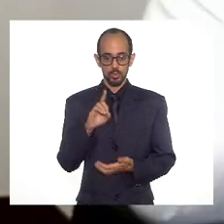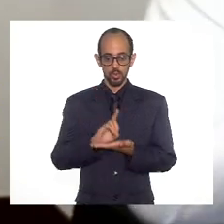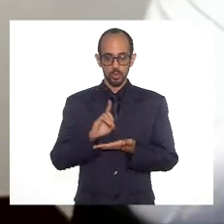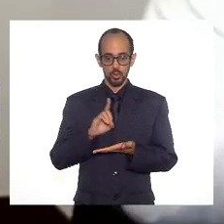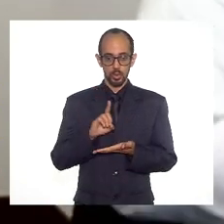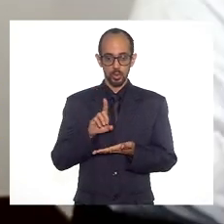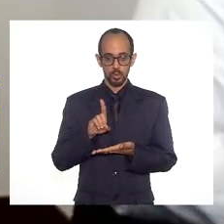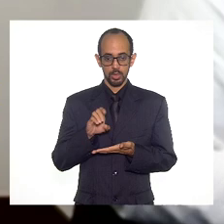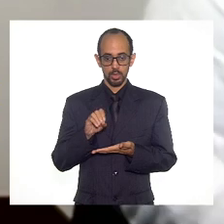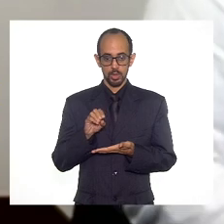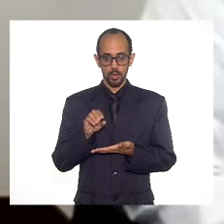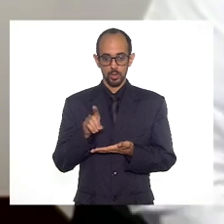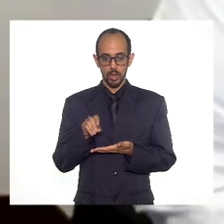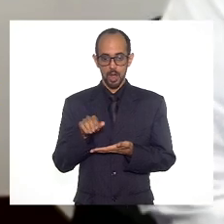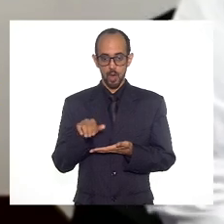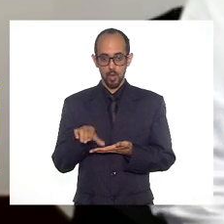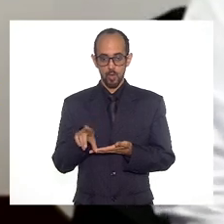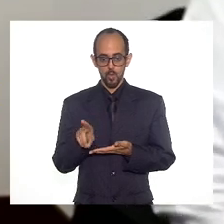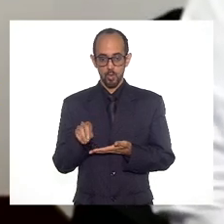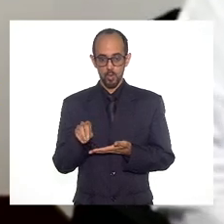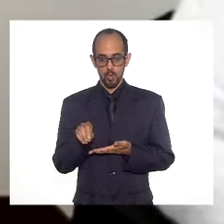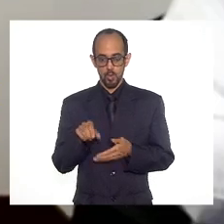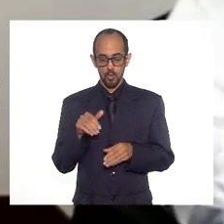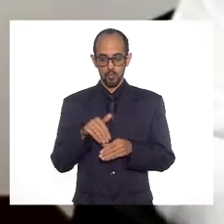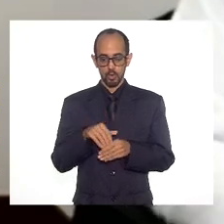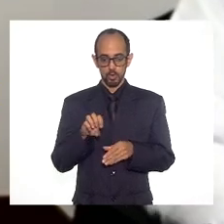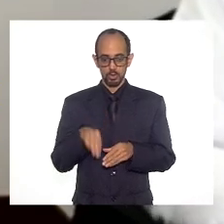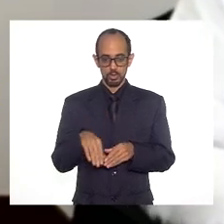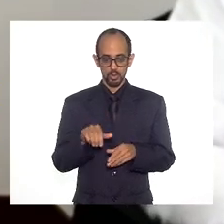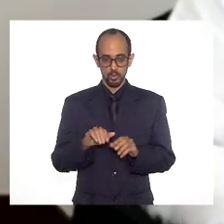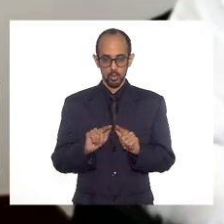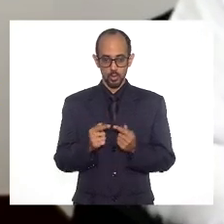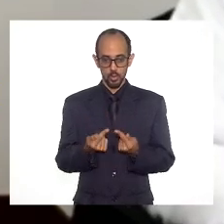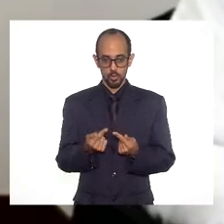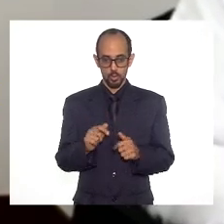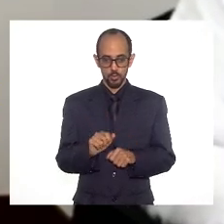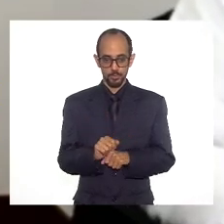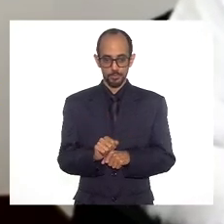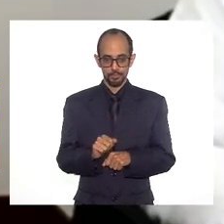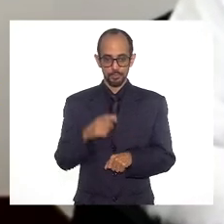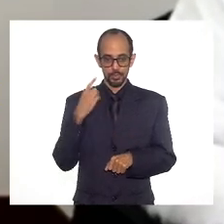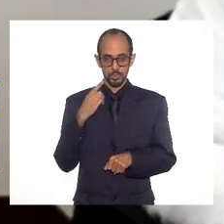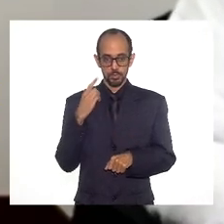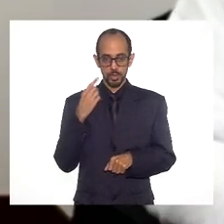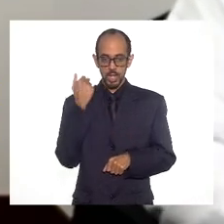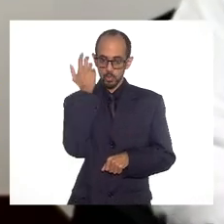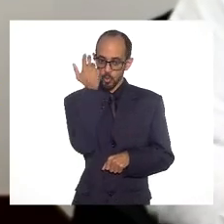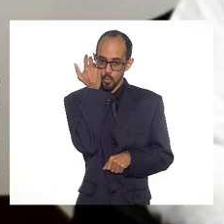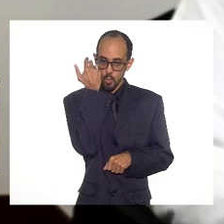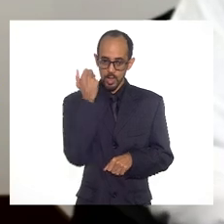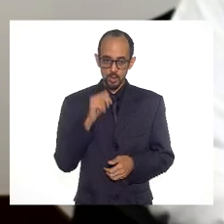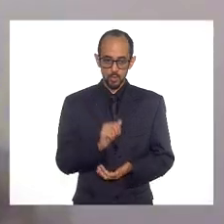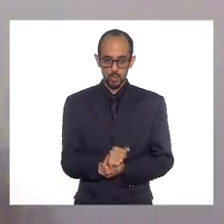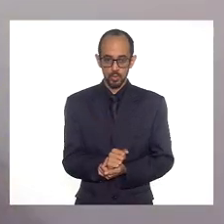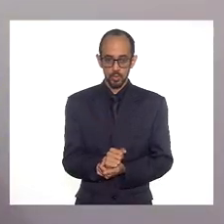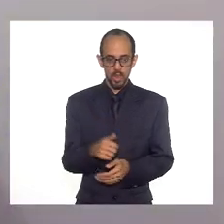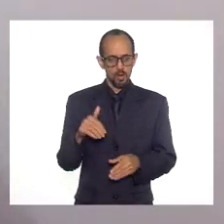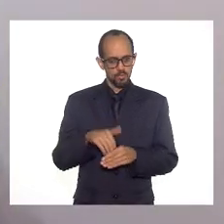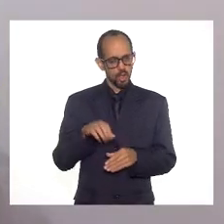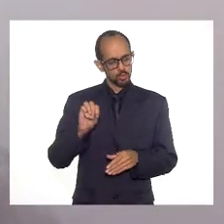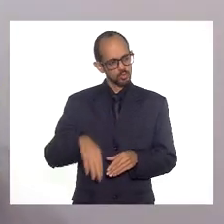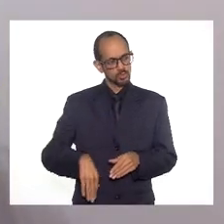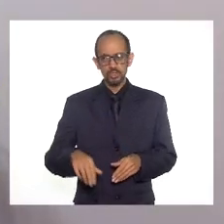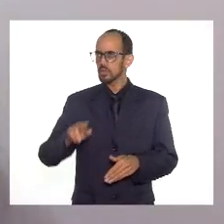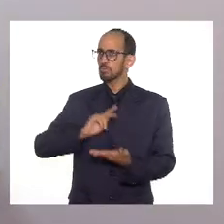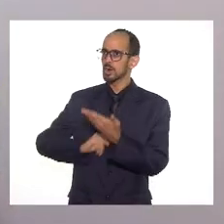Deputado doutor Deodalto votou sim no grupo. Deputado Eliomar Coelho. Voto sim,